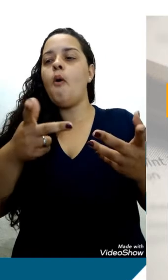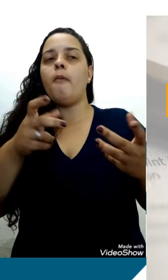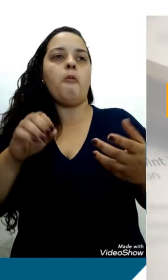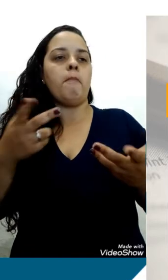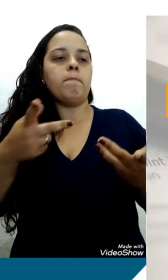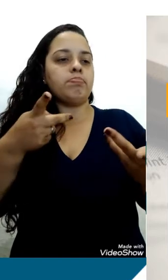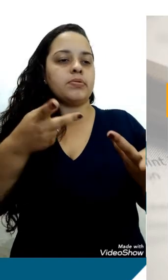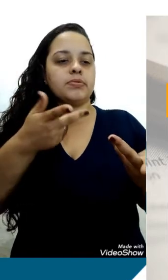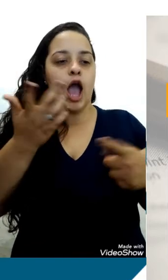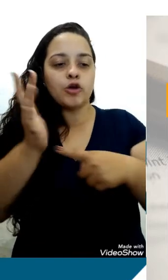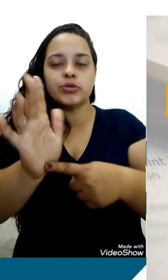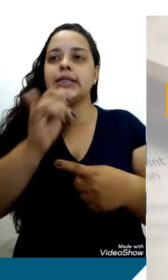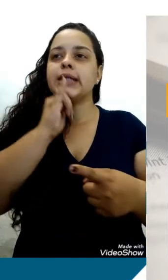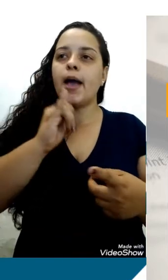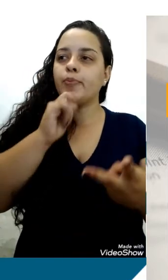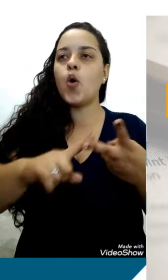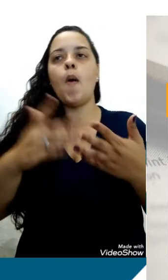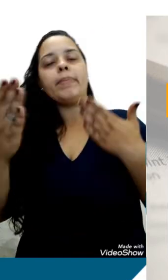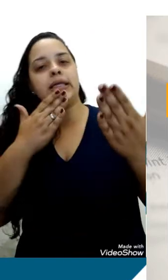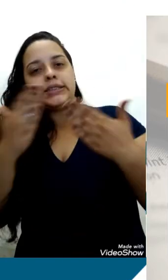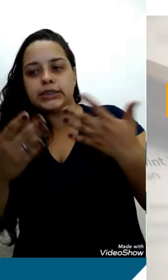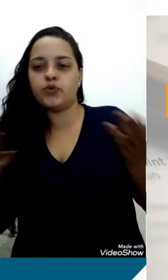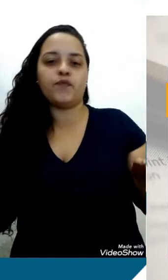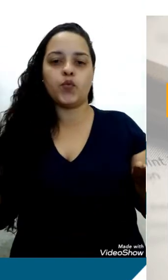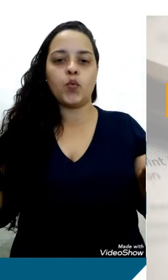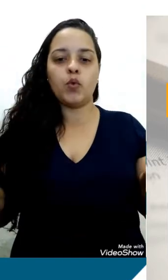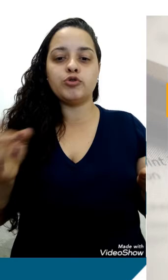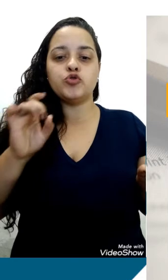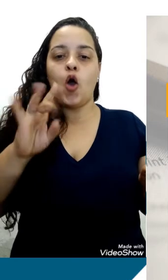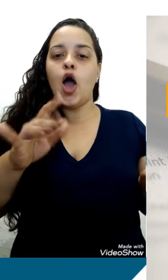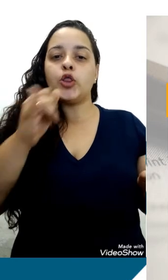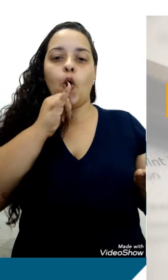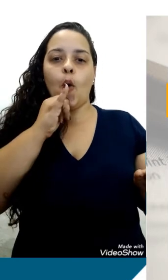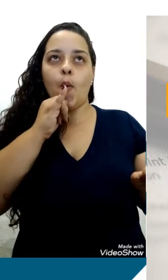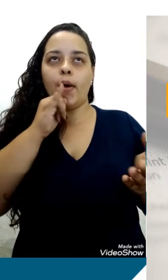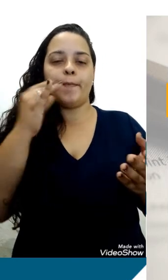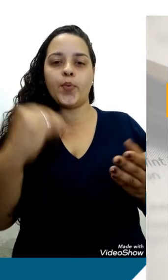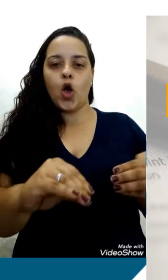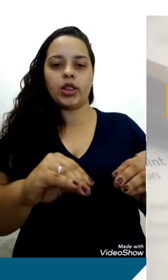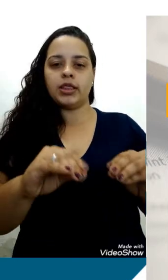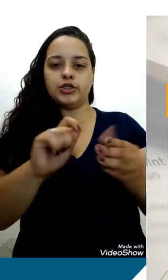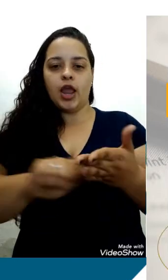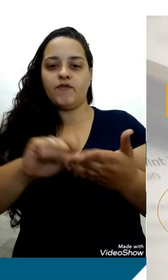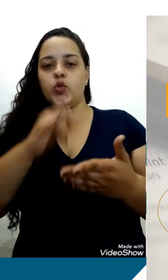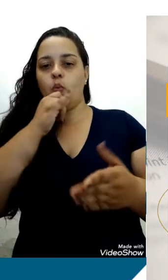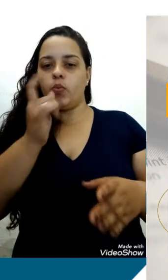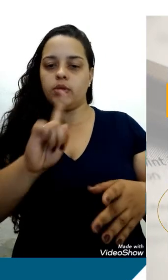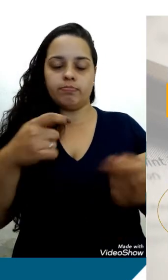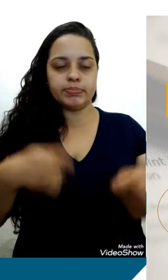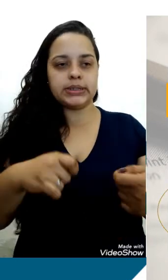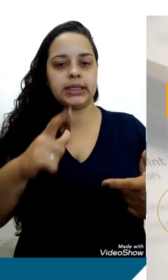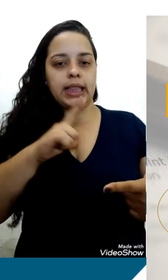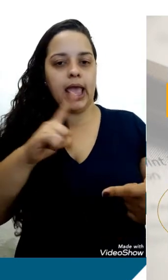uma exemplificação, fazer um comparativo. Ele nunca deve estar ali apenas enfeitando o parágrafo. E é